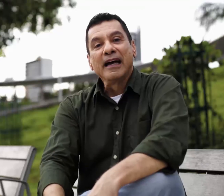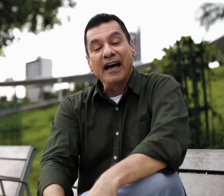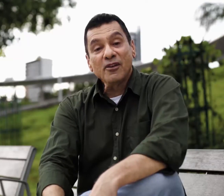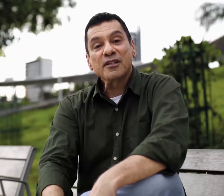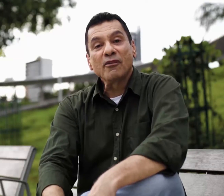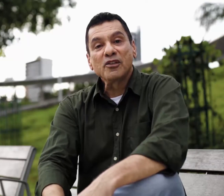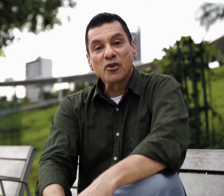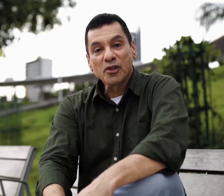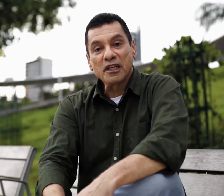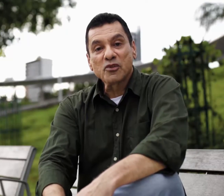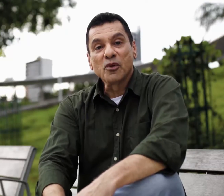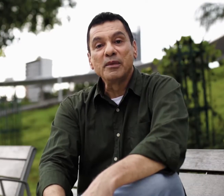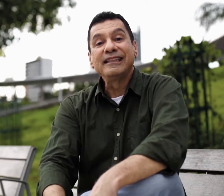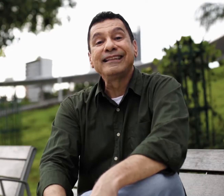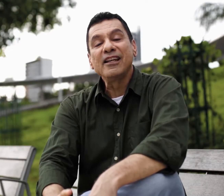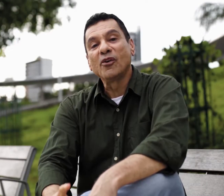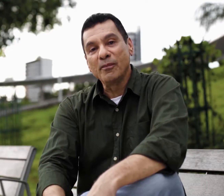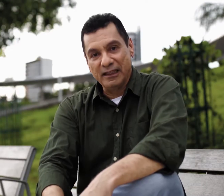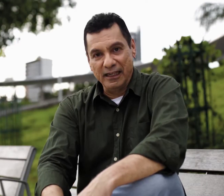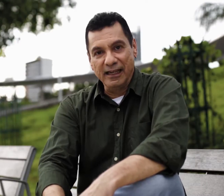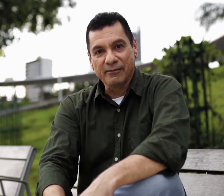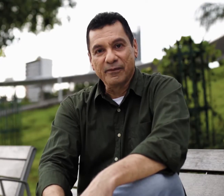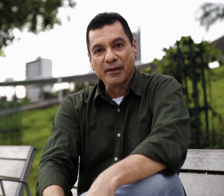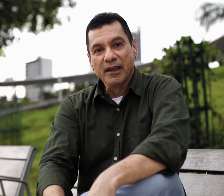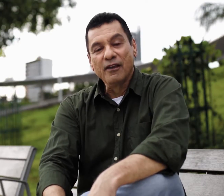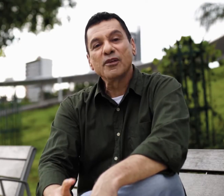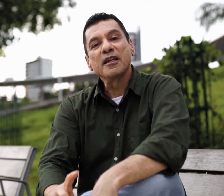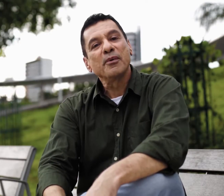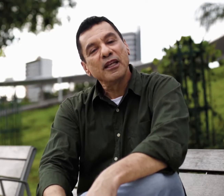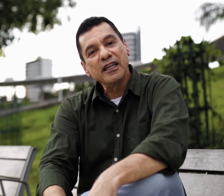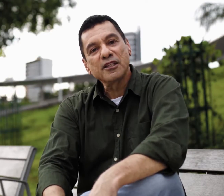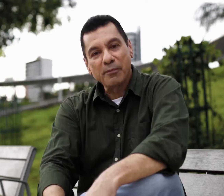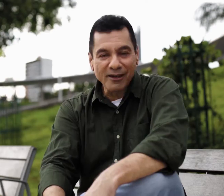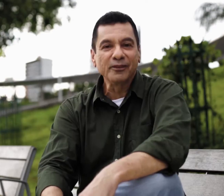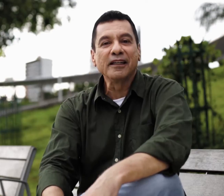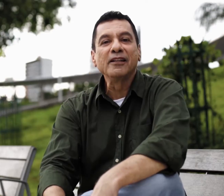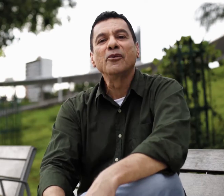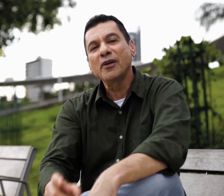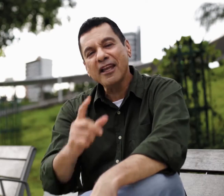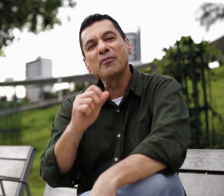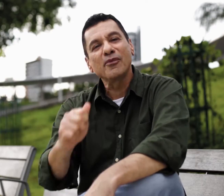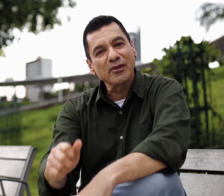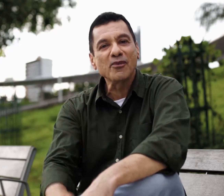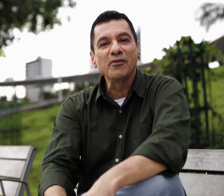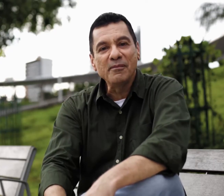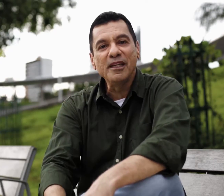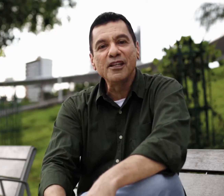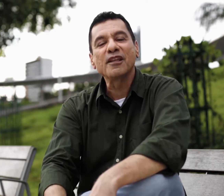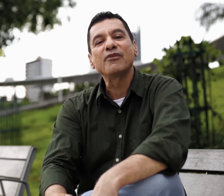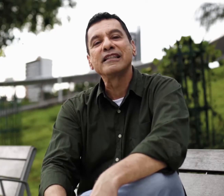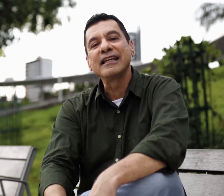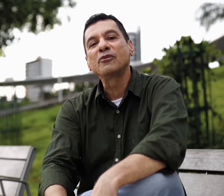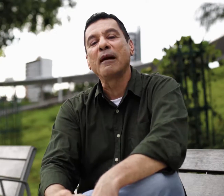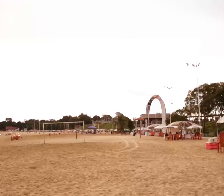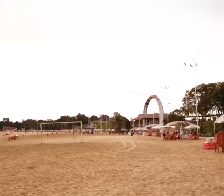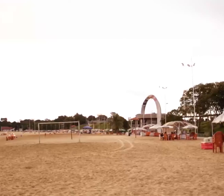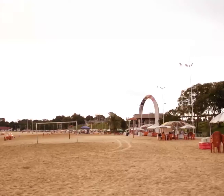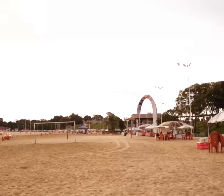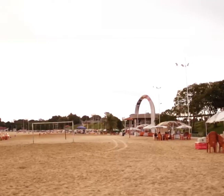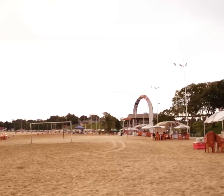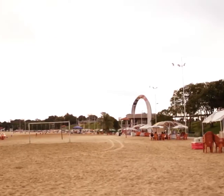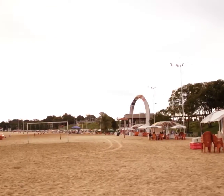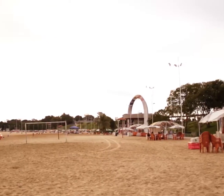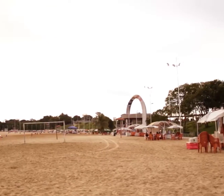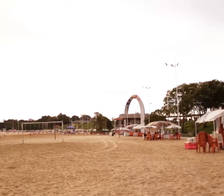Olá, a nossa aula de hoje é sobre trigonometria. E você poderia estar perguntando o que o professor Aldemir está fazendo na